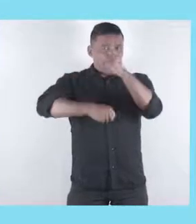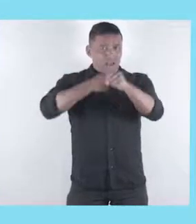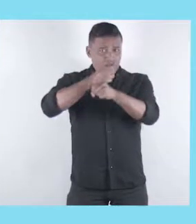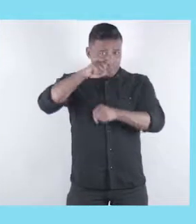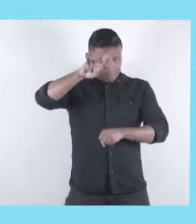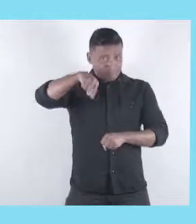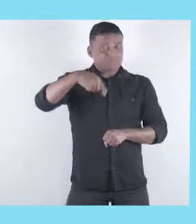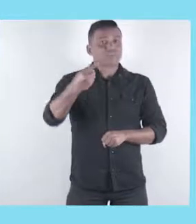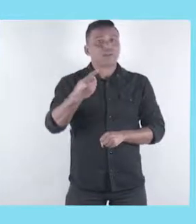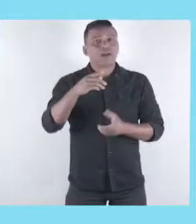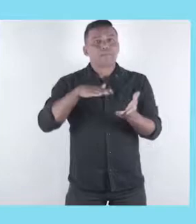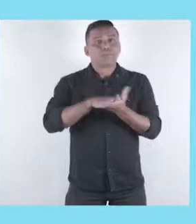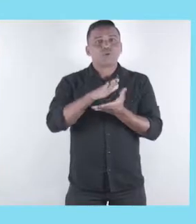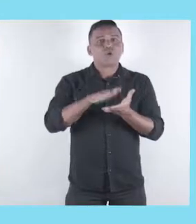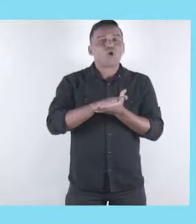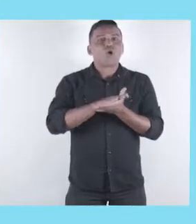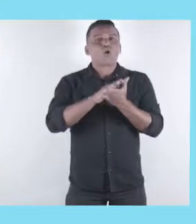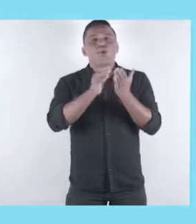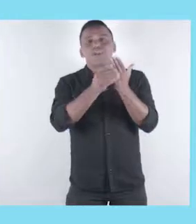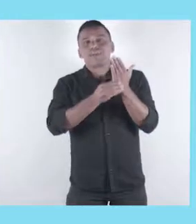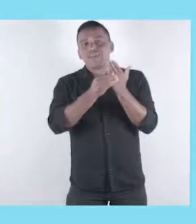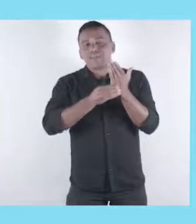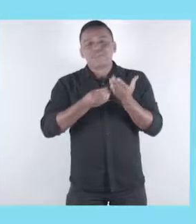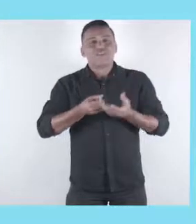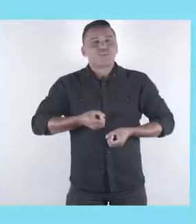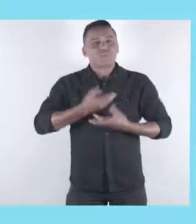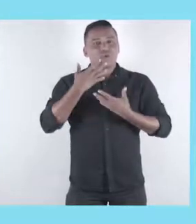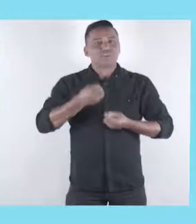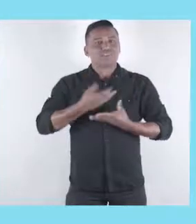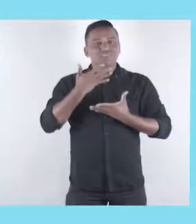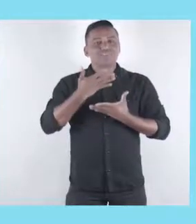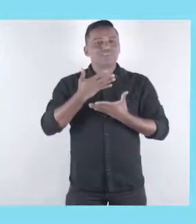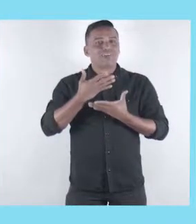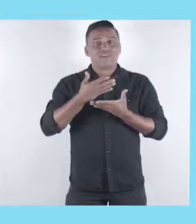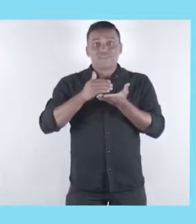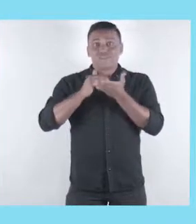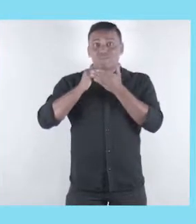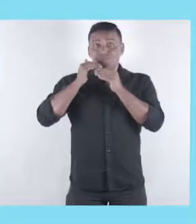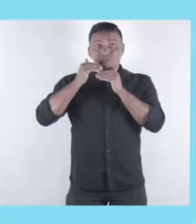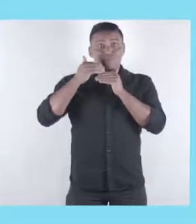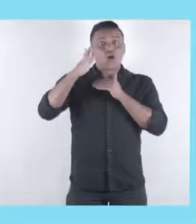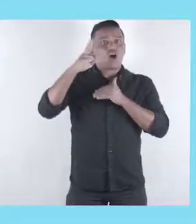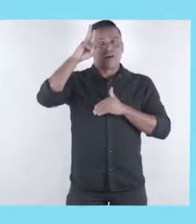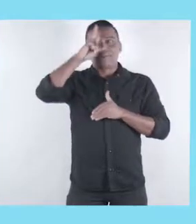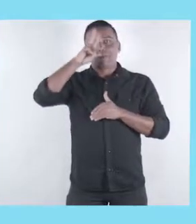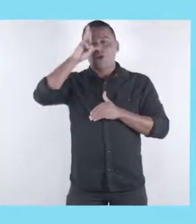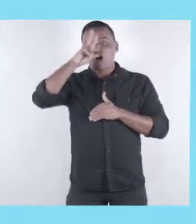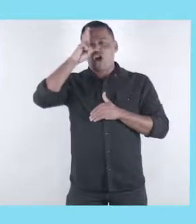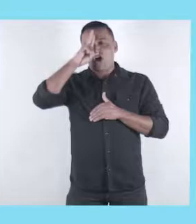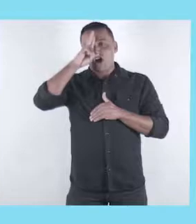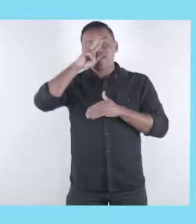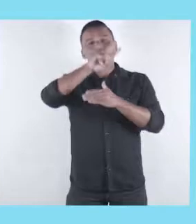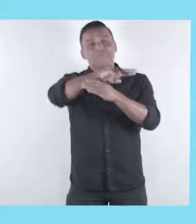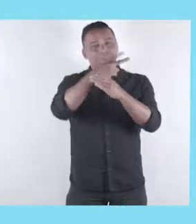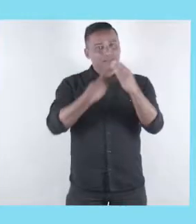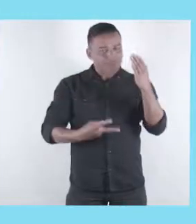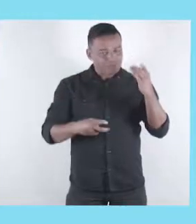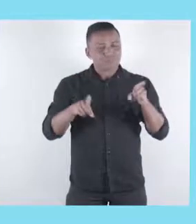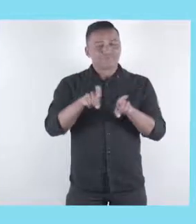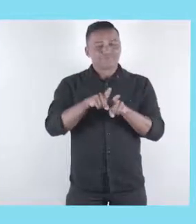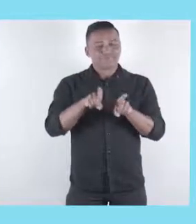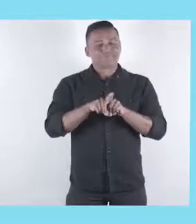fora do alcance da memória igualmente belíndia aproximação com a tradução